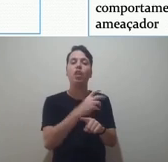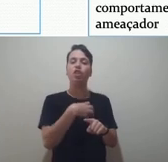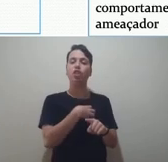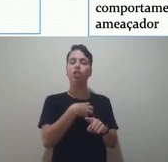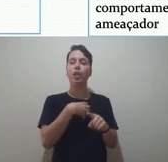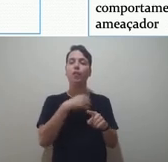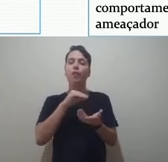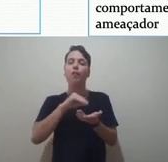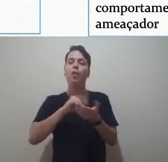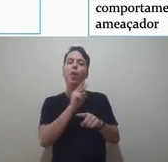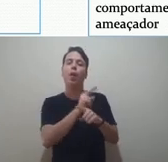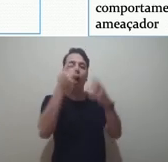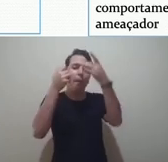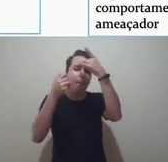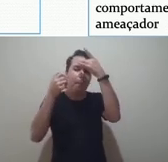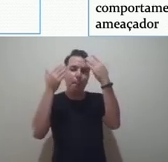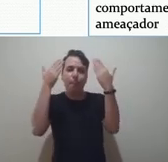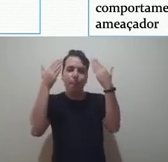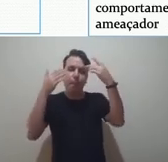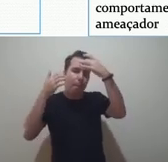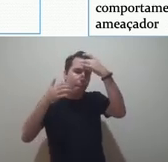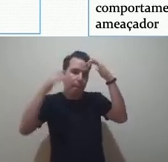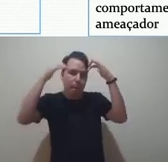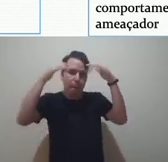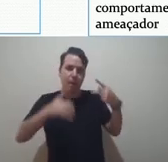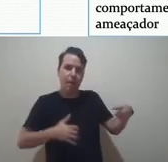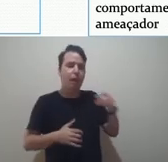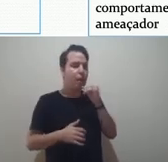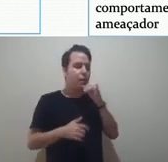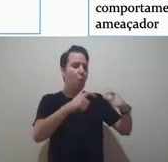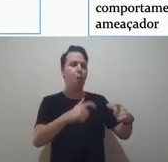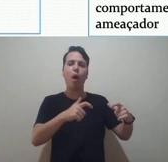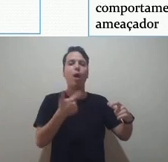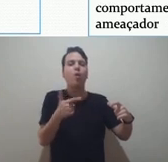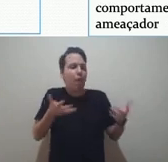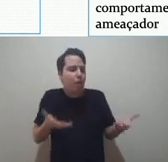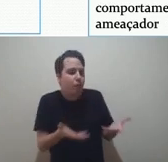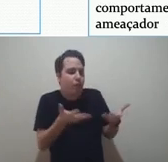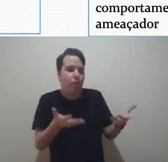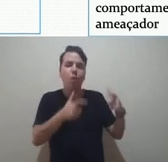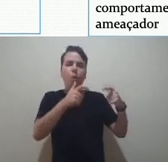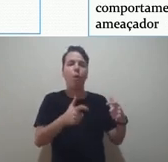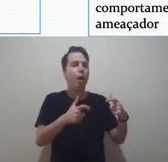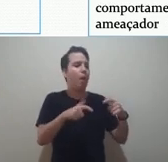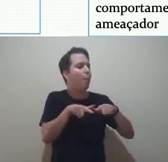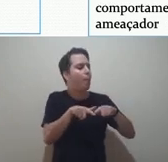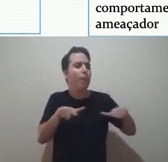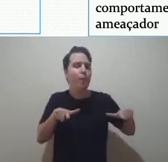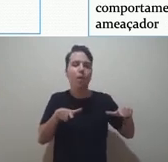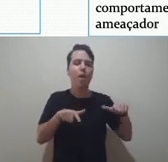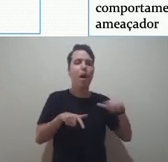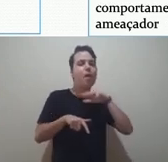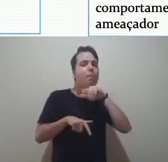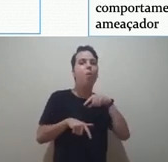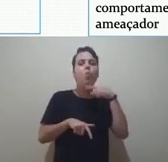ter a negligência psicológica, como por exemplo, manter o animal em um ambiente estéril, sem estímulos, ou que